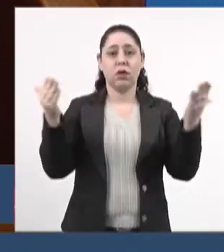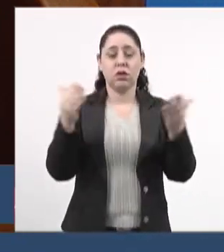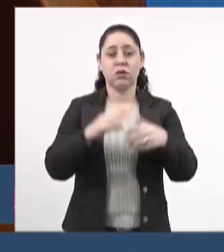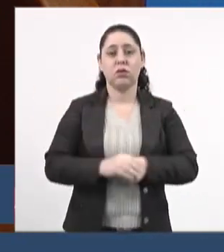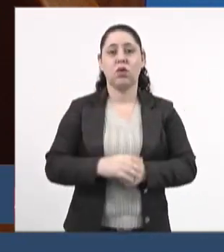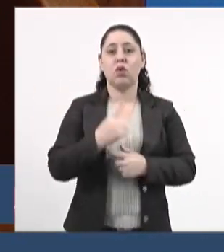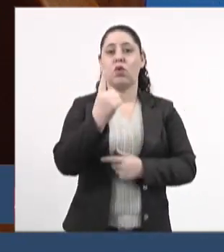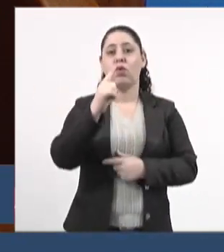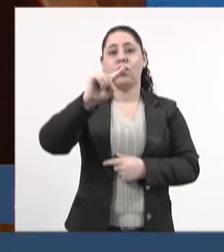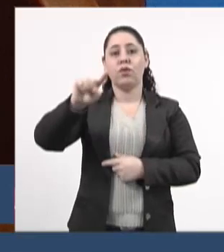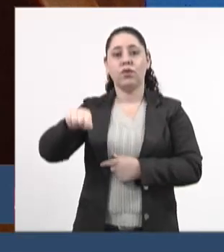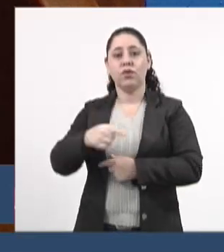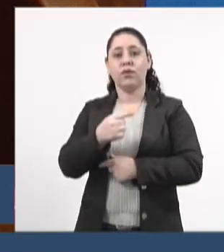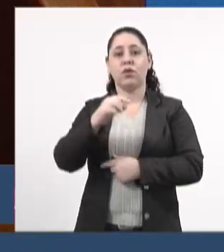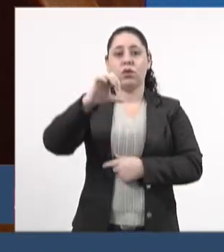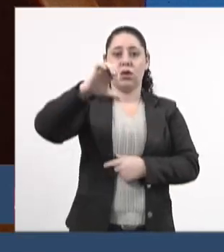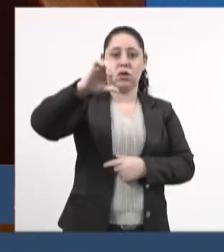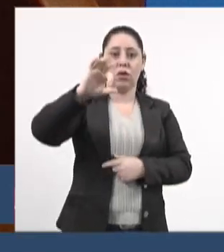agora